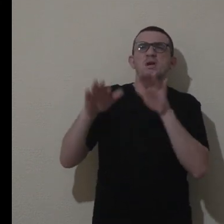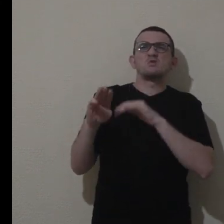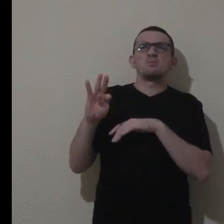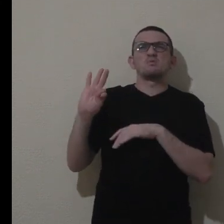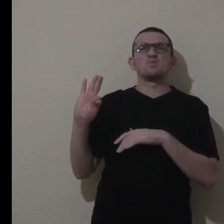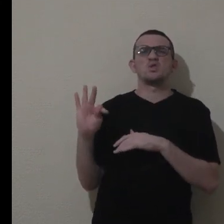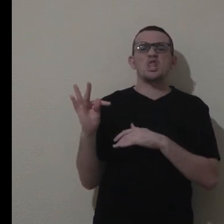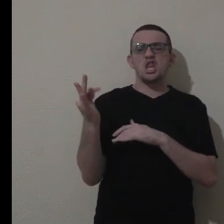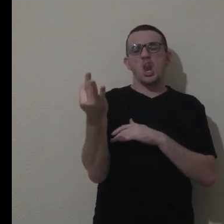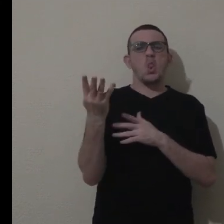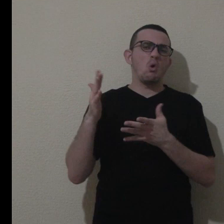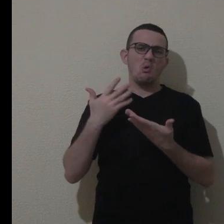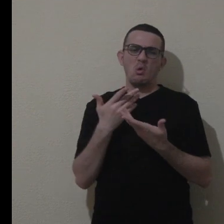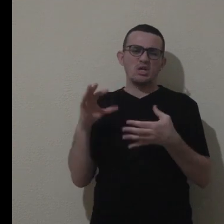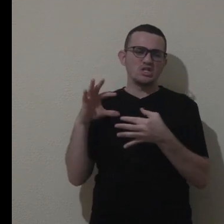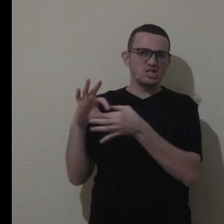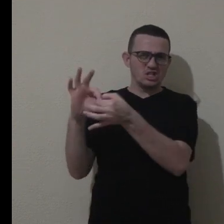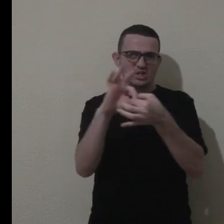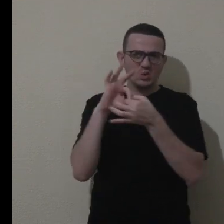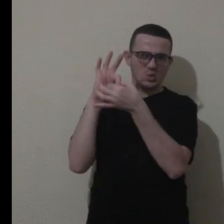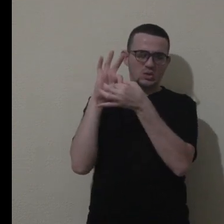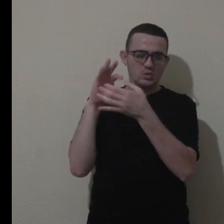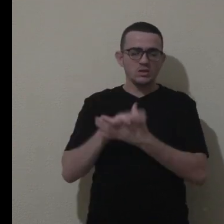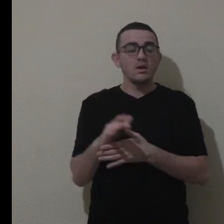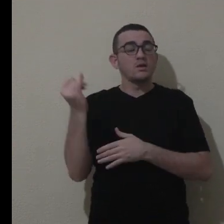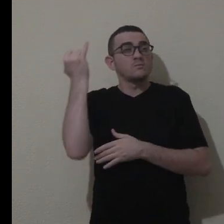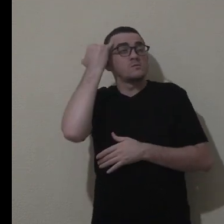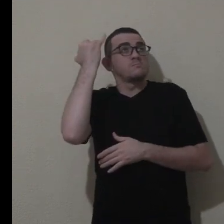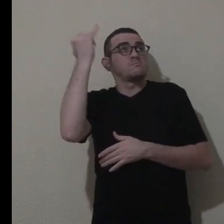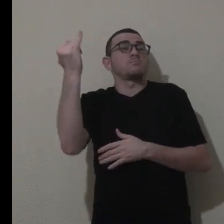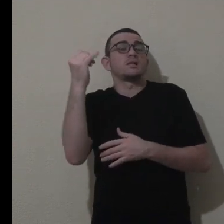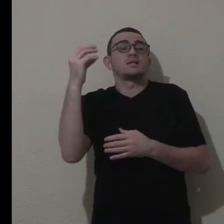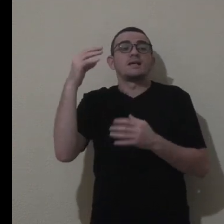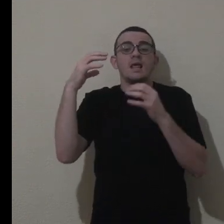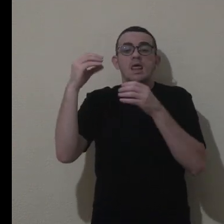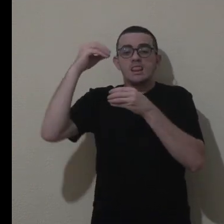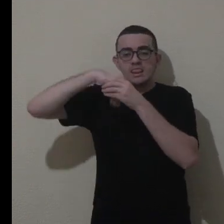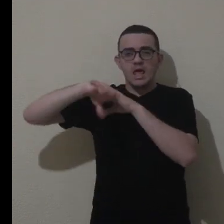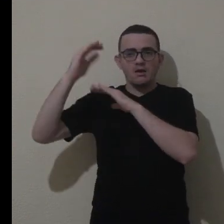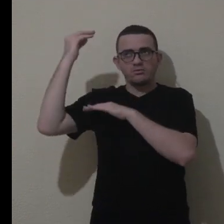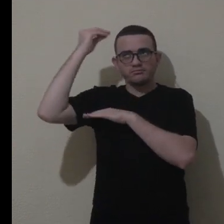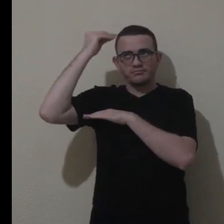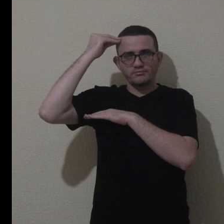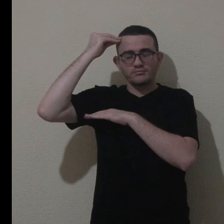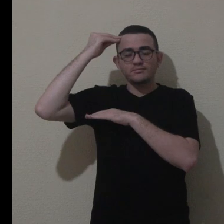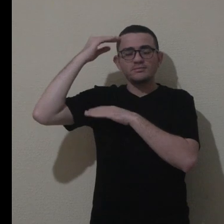alguns trilhões, né, de conexões. Então, você imagina, né, que dentro da nossa